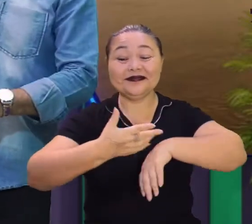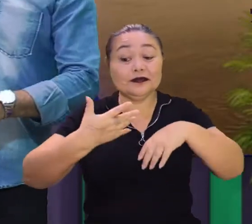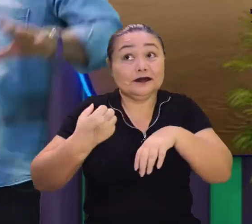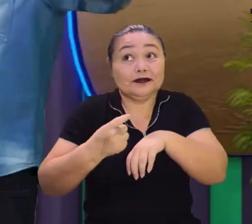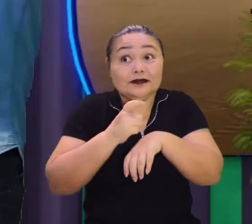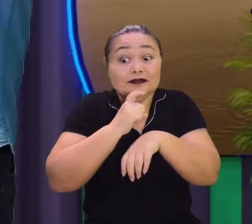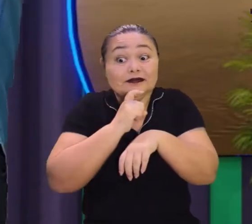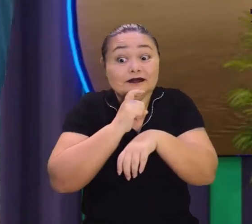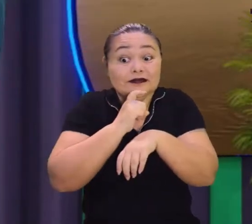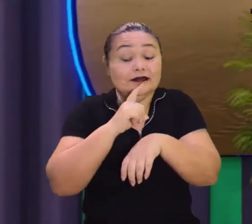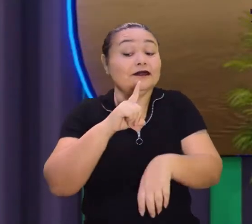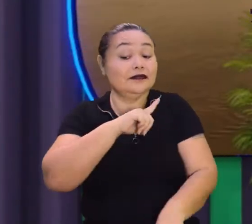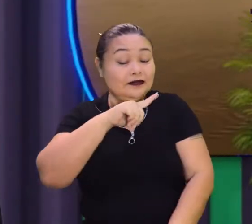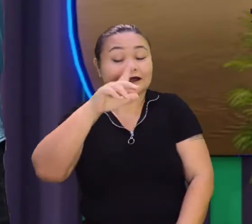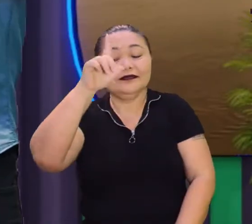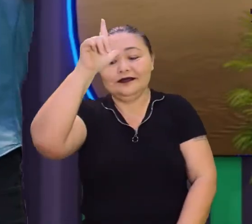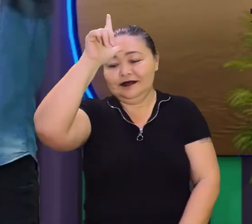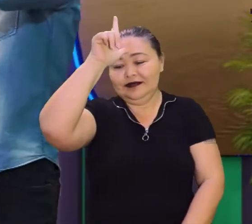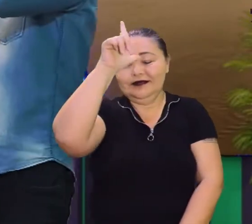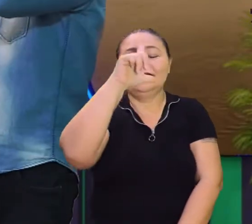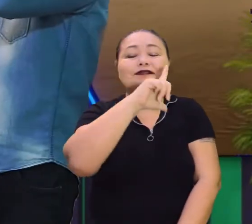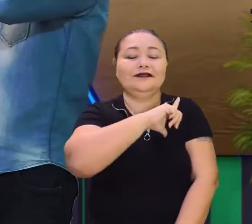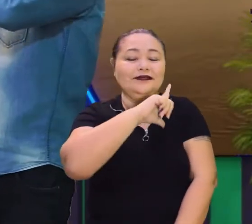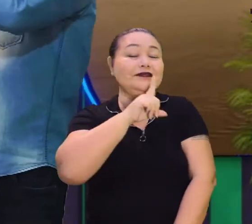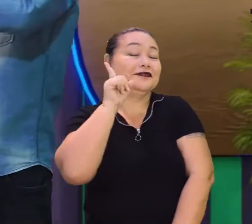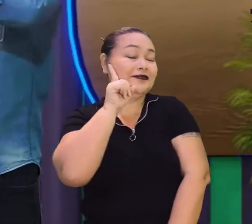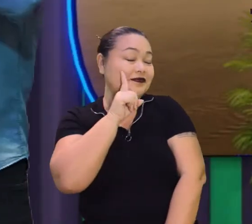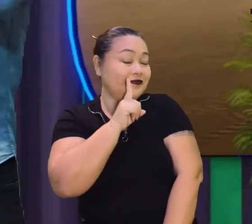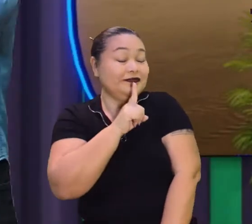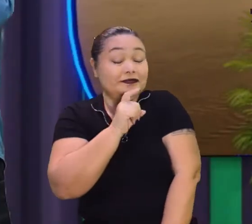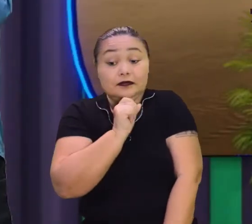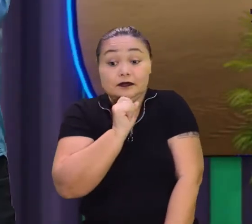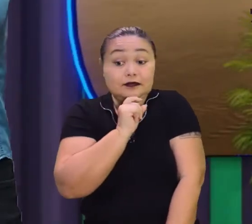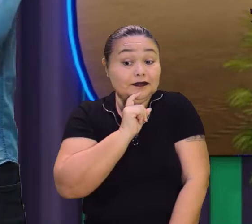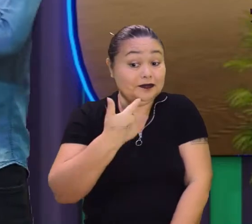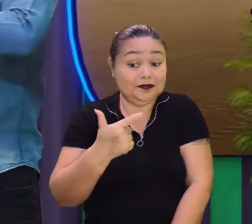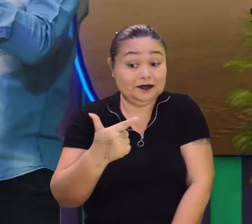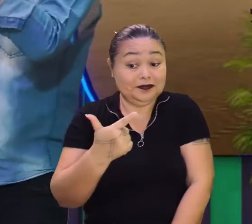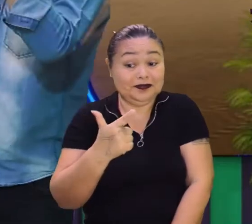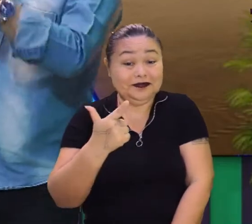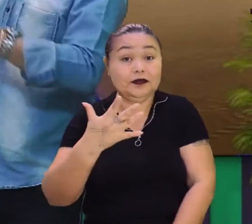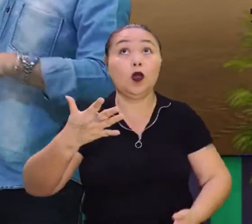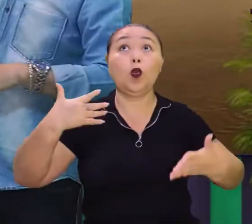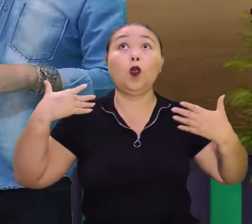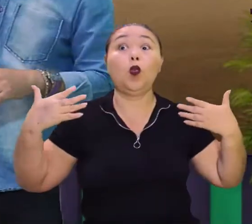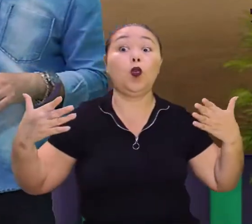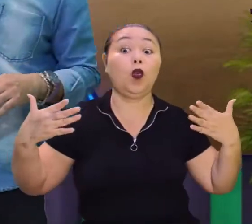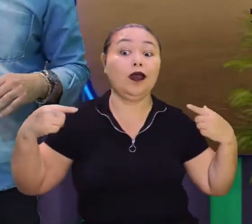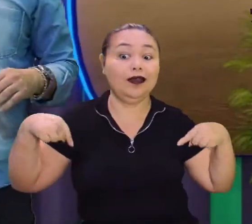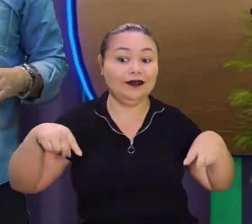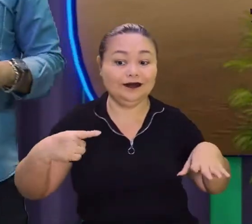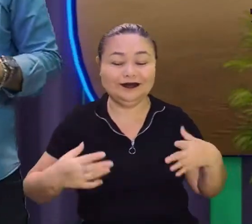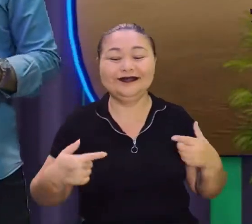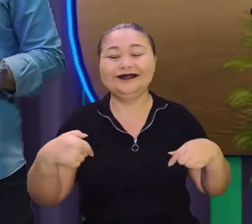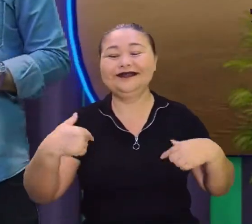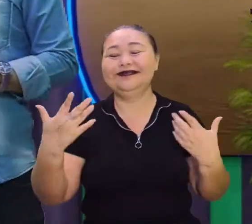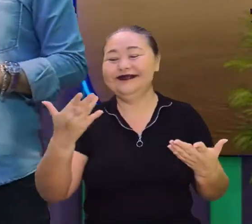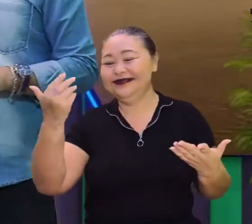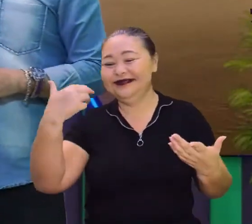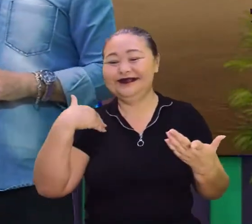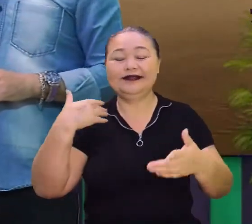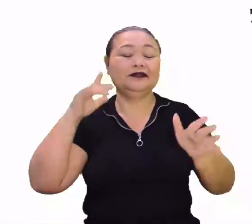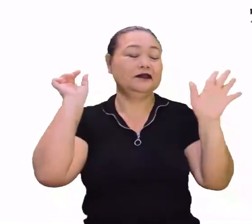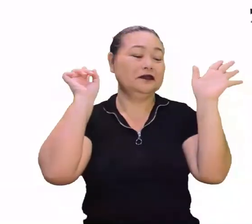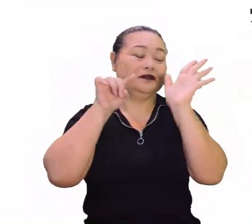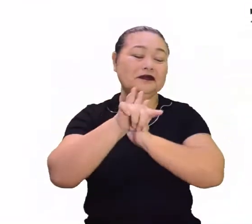nada. Agora E lá tem, na Alemanha. Na Alemanha Nos Estados Unidos também. Também. Então, mas aqui não tem, né? Mas aqui é muito calor, então vamos correr. Vamos para as